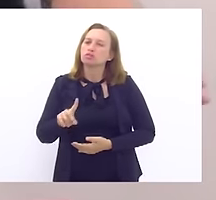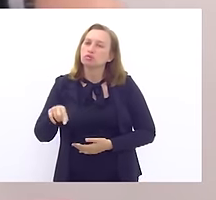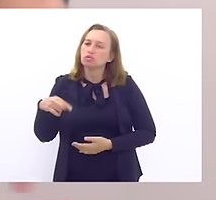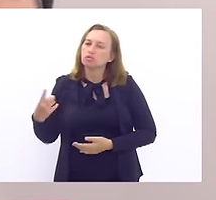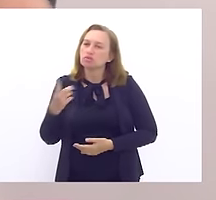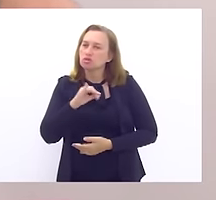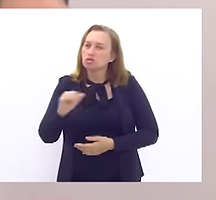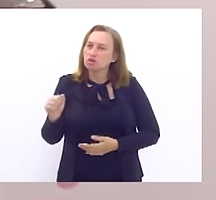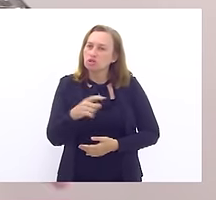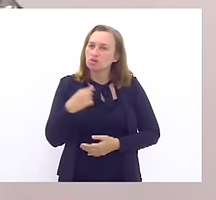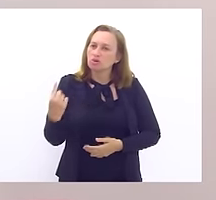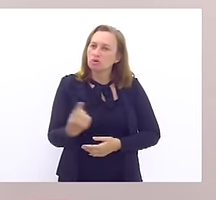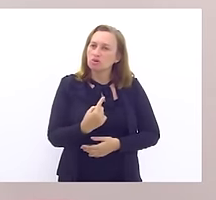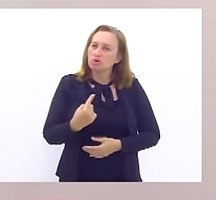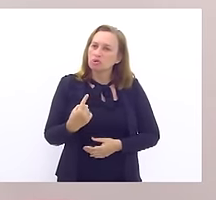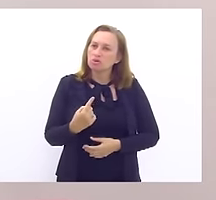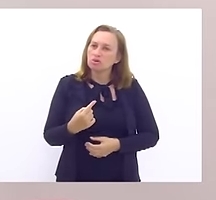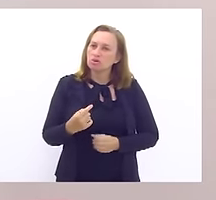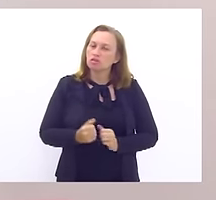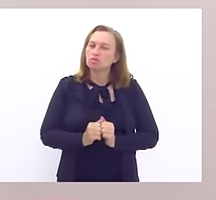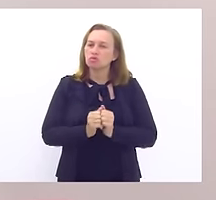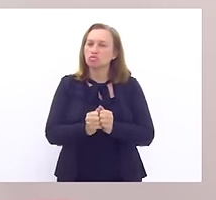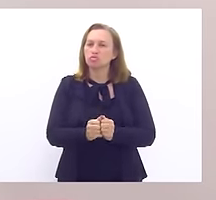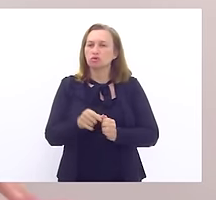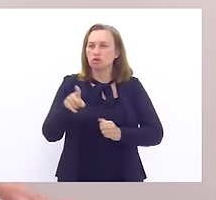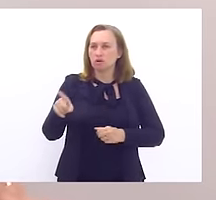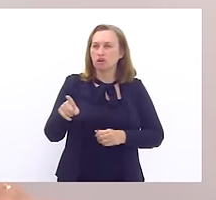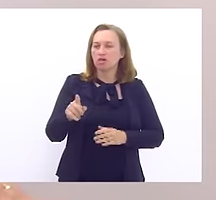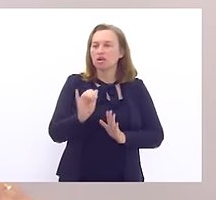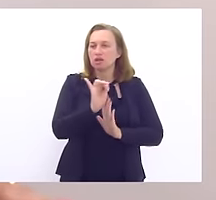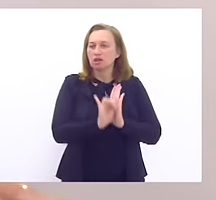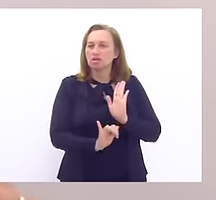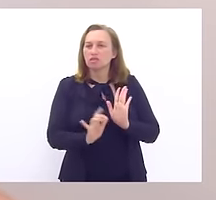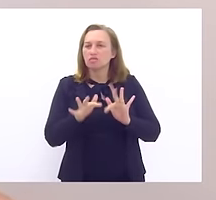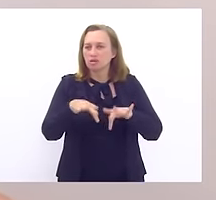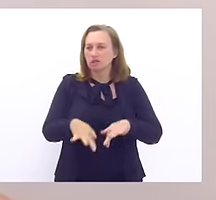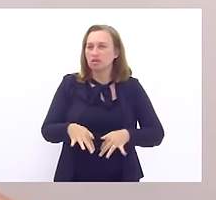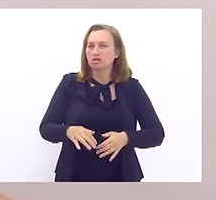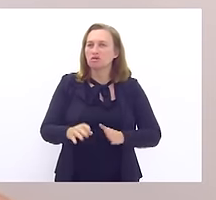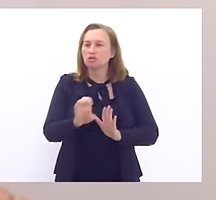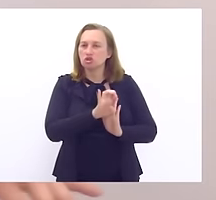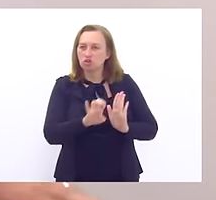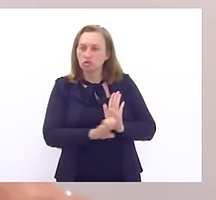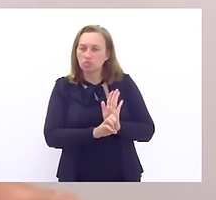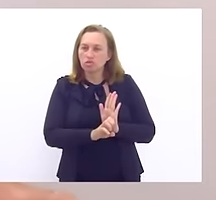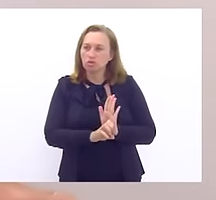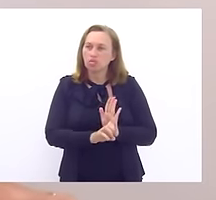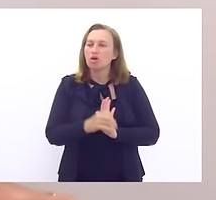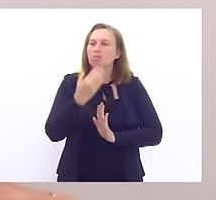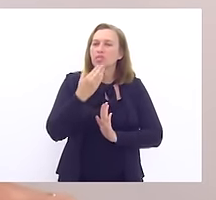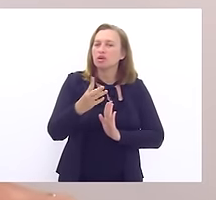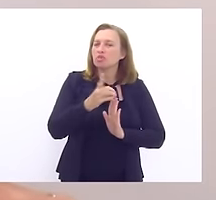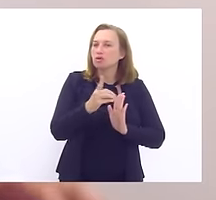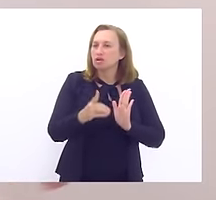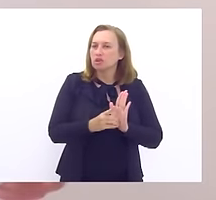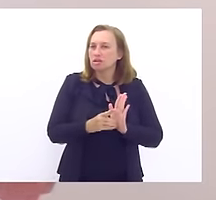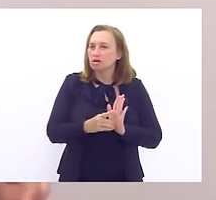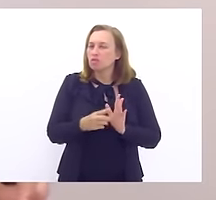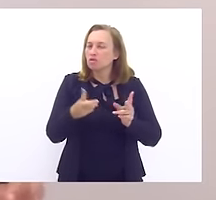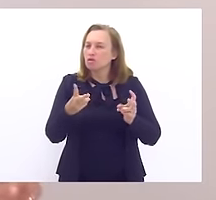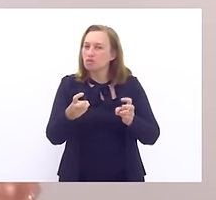nós estaremos presentes ali para encabular a redação definitiva desse estatuto pedir que o Detran reveja